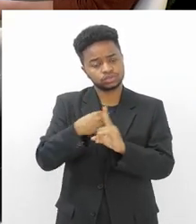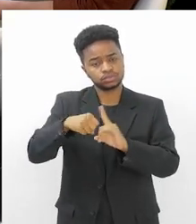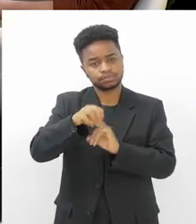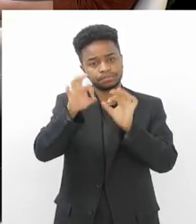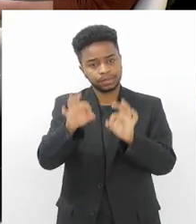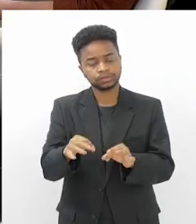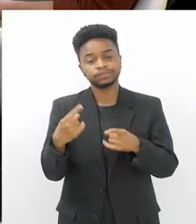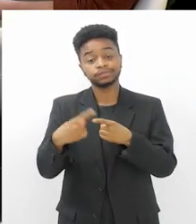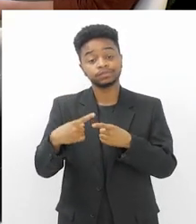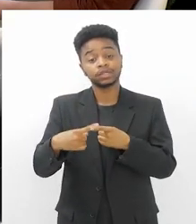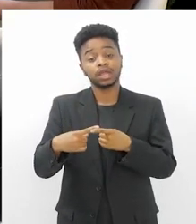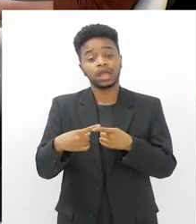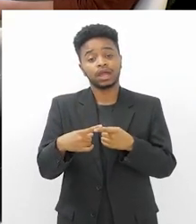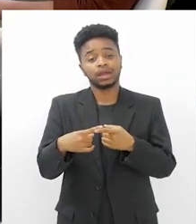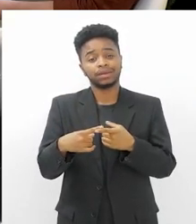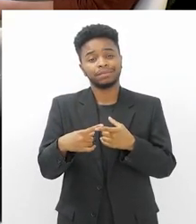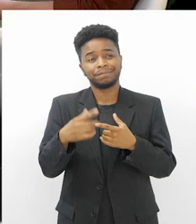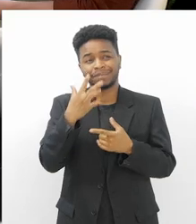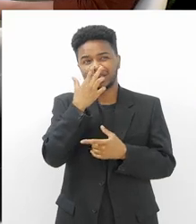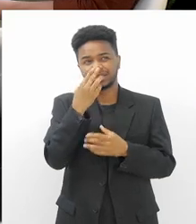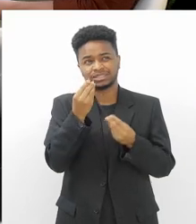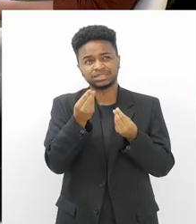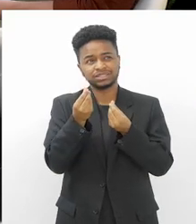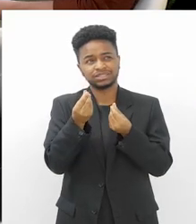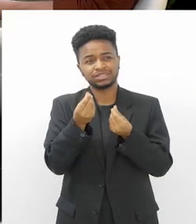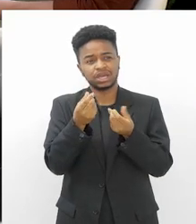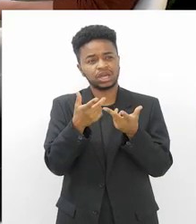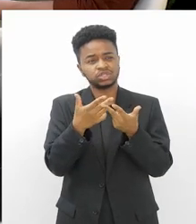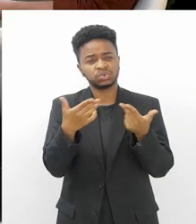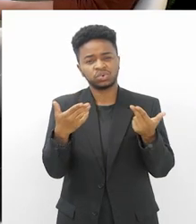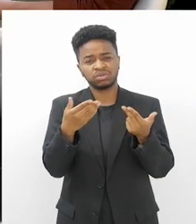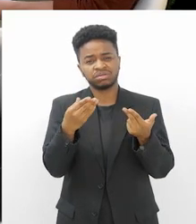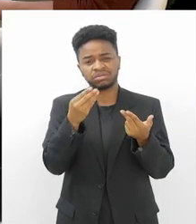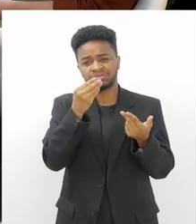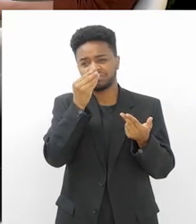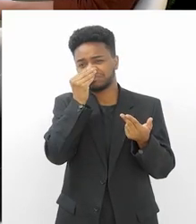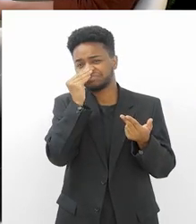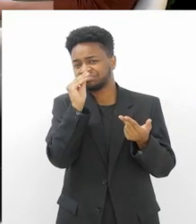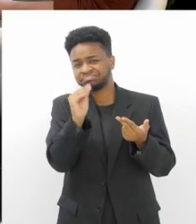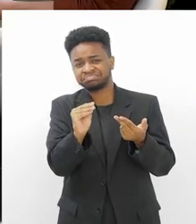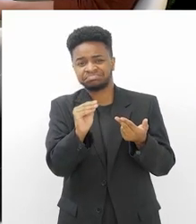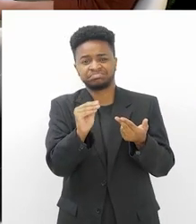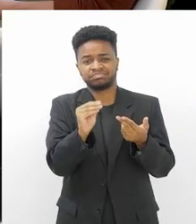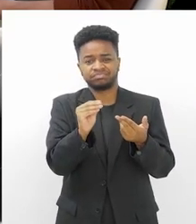Como sociedade. Porque as coisas estão cada vez mais